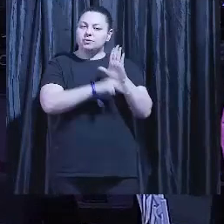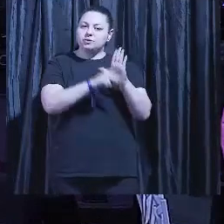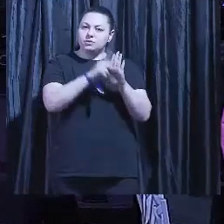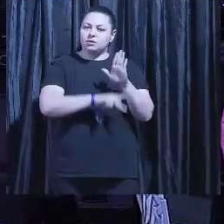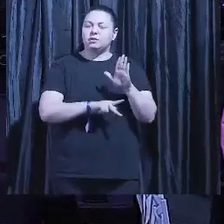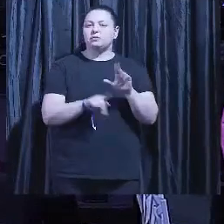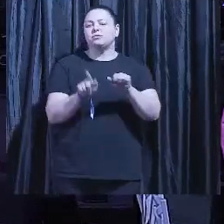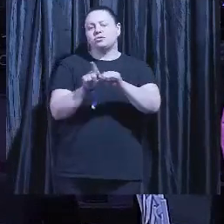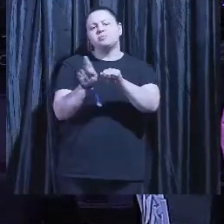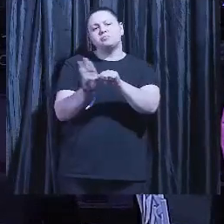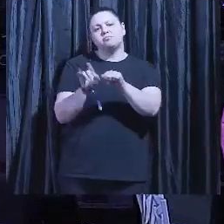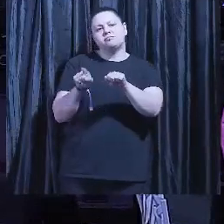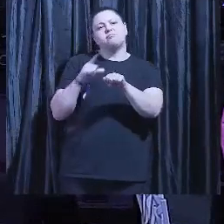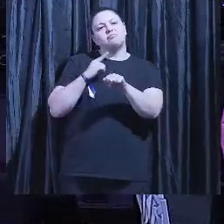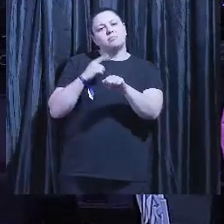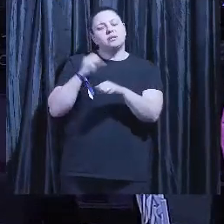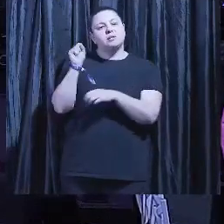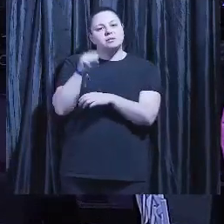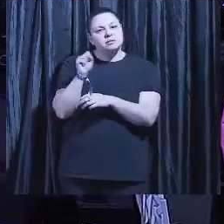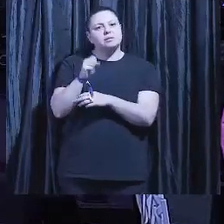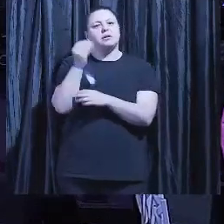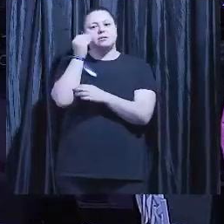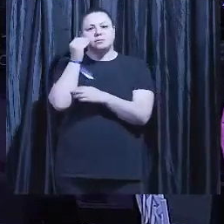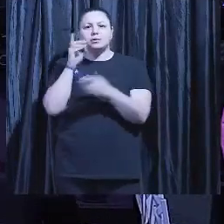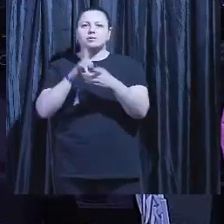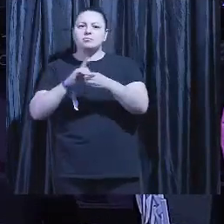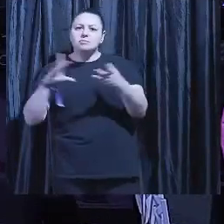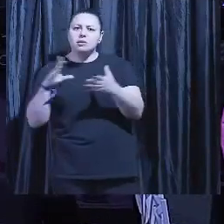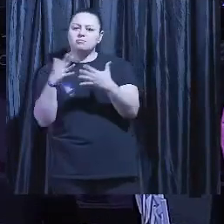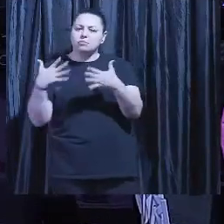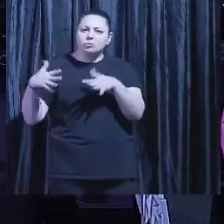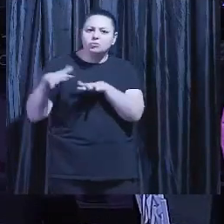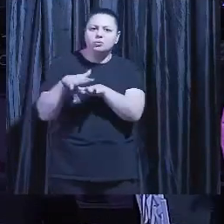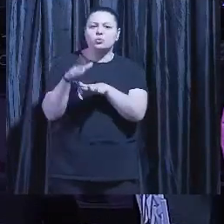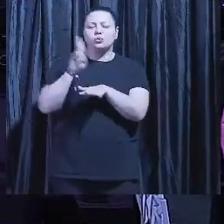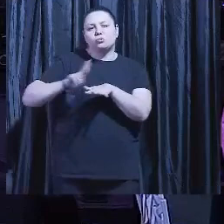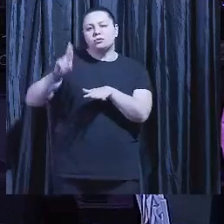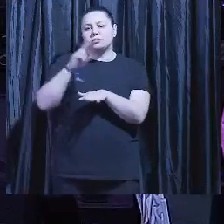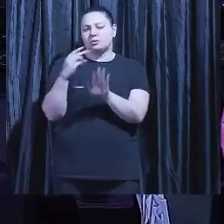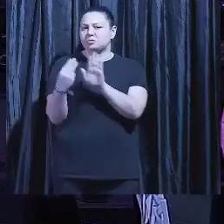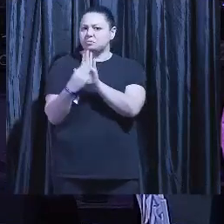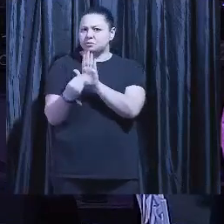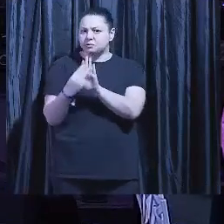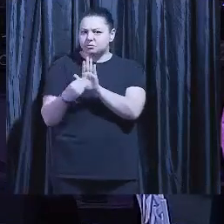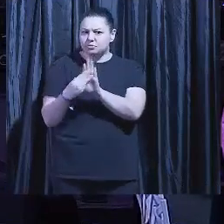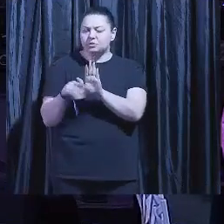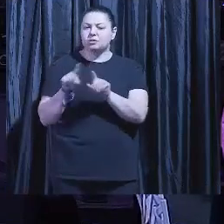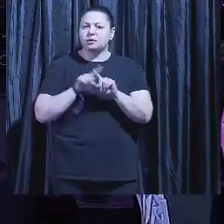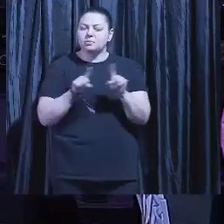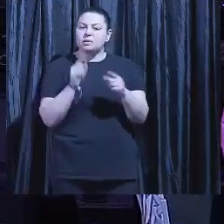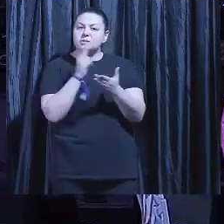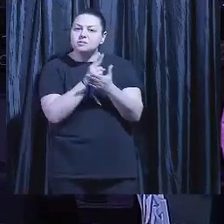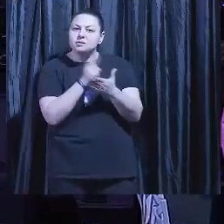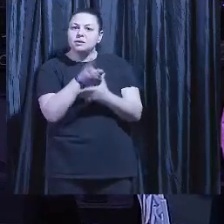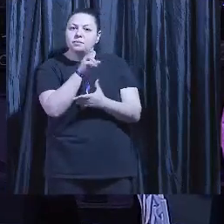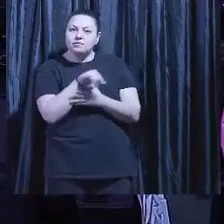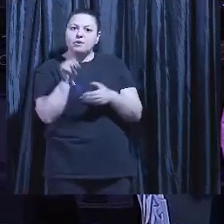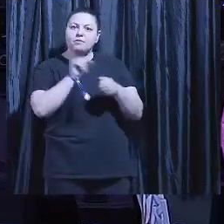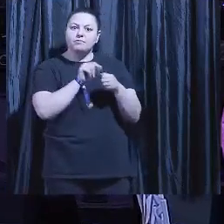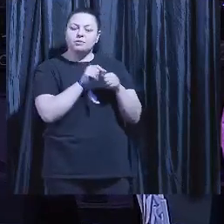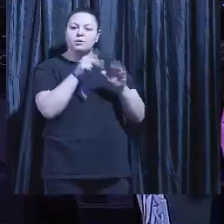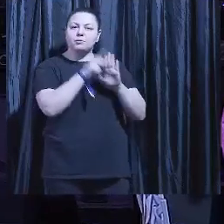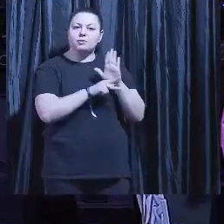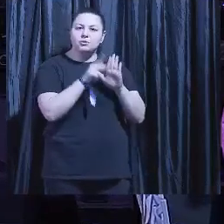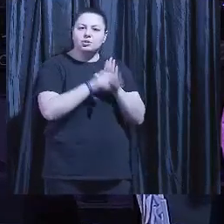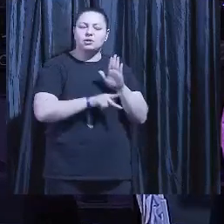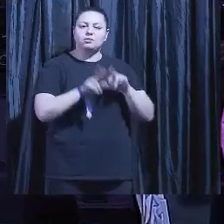premissa simplificar, democratizar, incluir a partir das suas metodologias, cada vez que a gente vai fazer um projeto diferente,